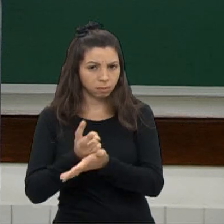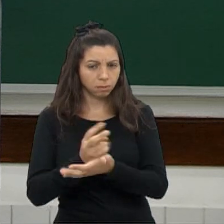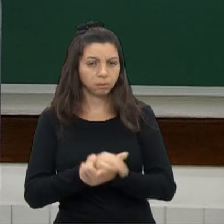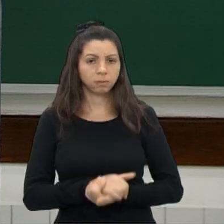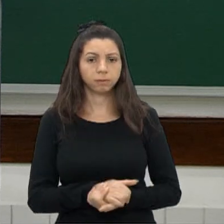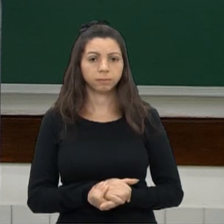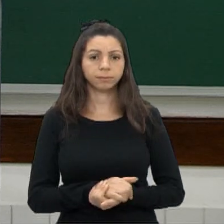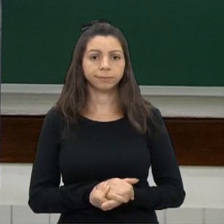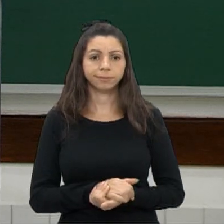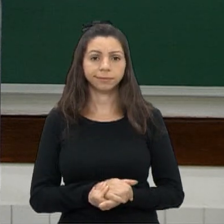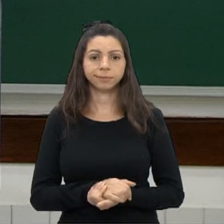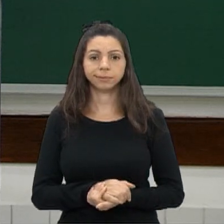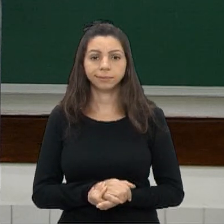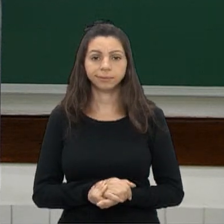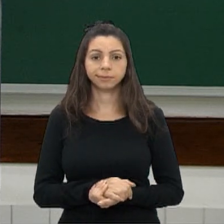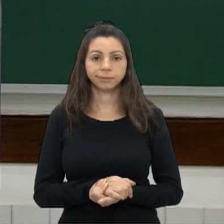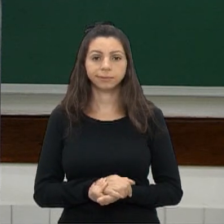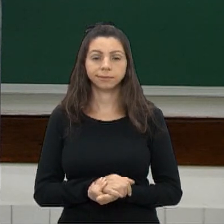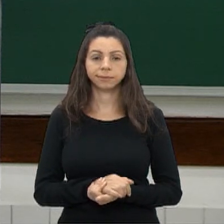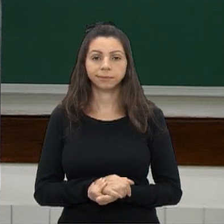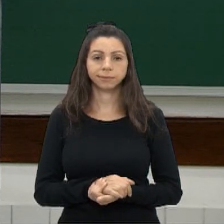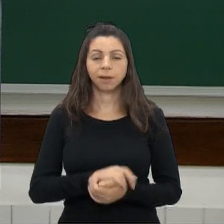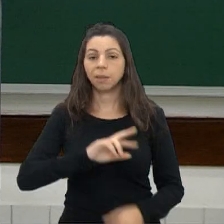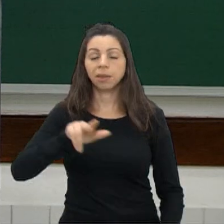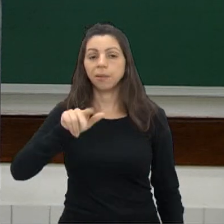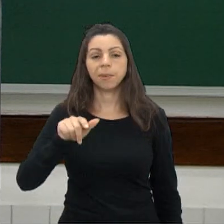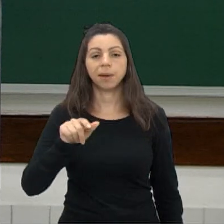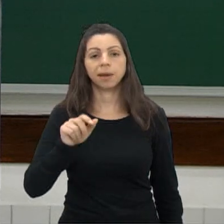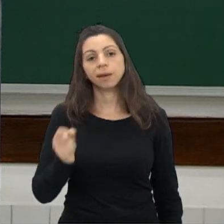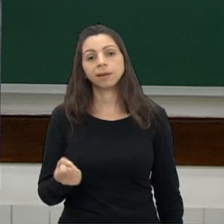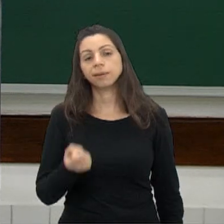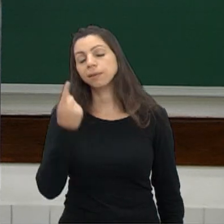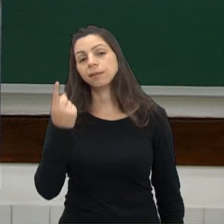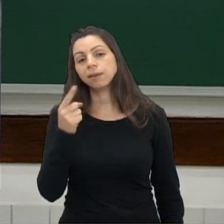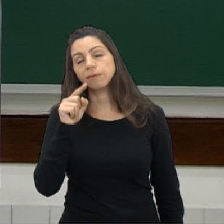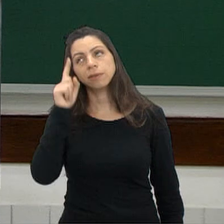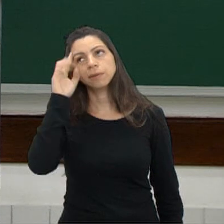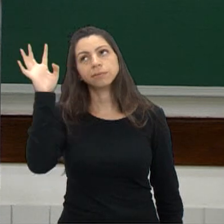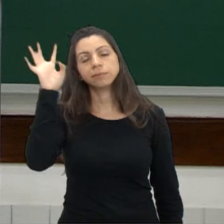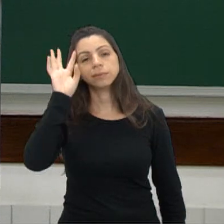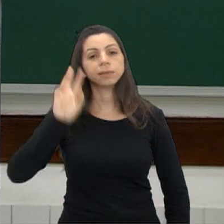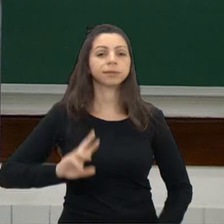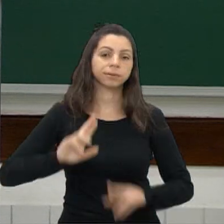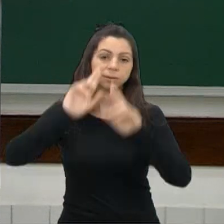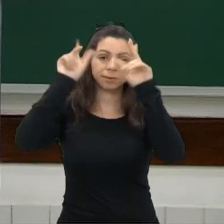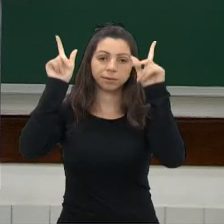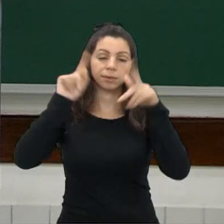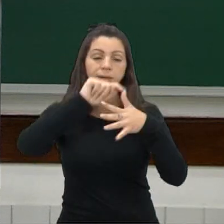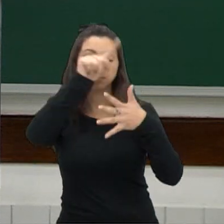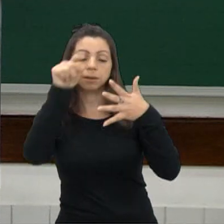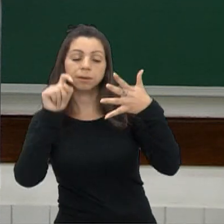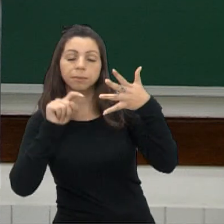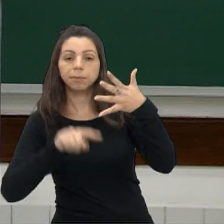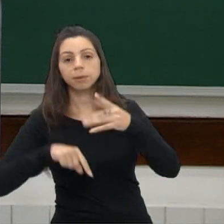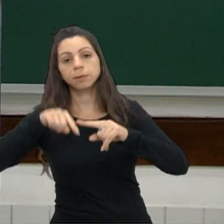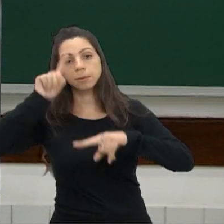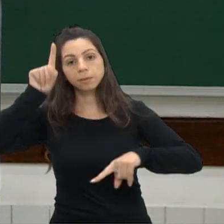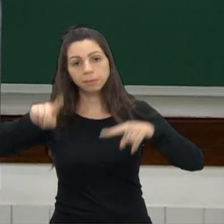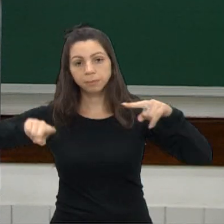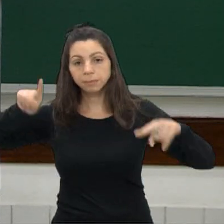nada de estranho você pensar uma possibilidade diferente, certo? Hipóteses são